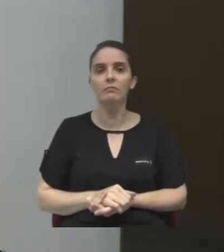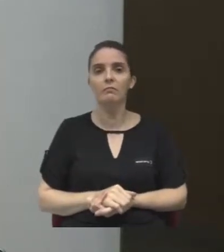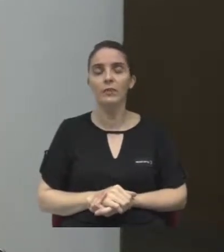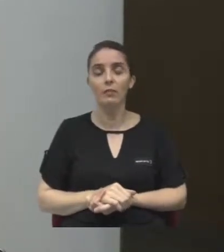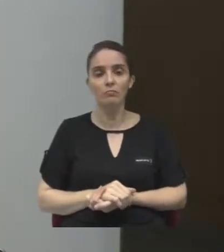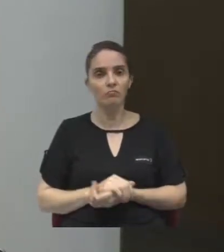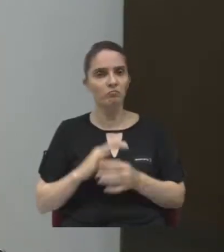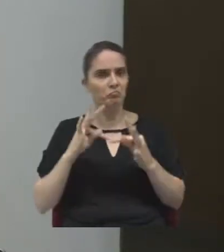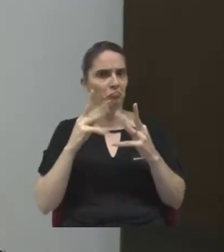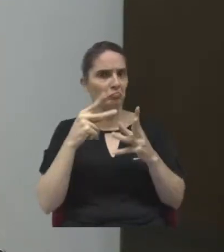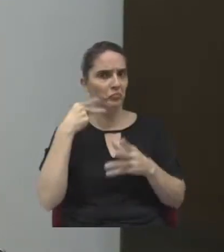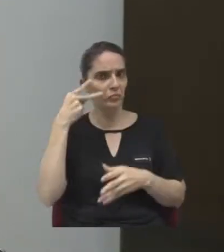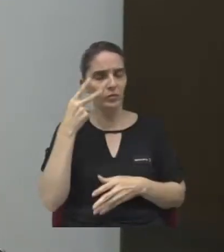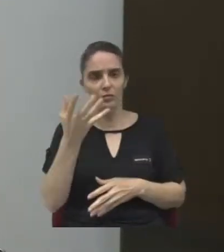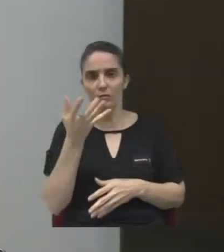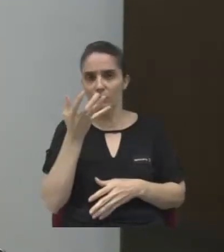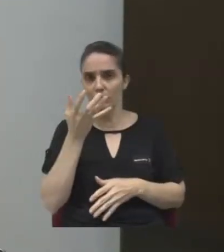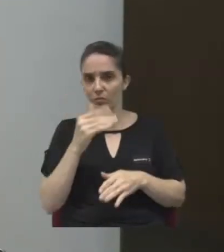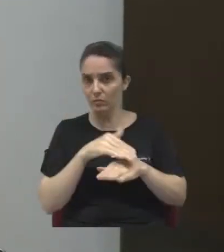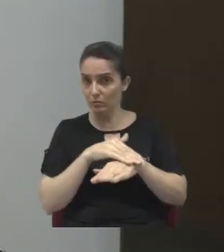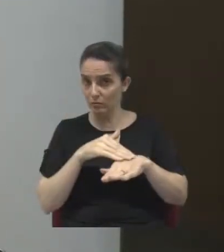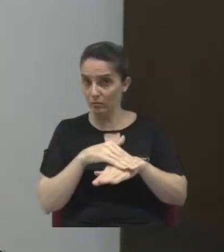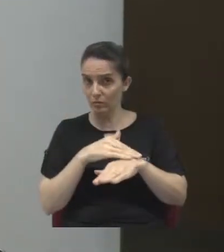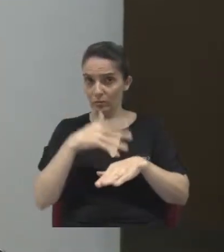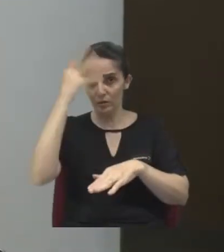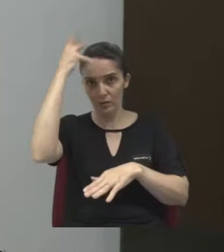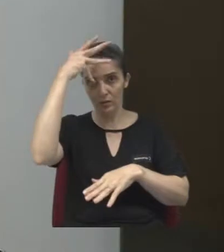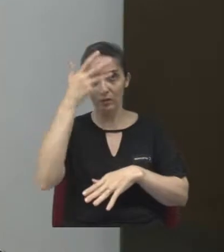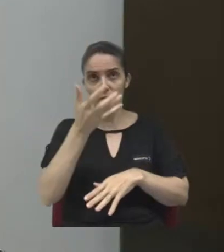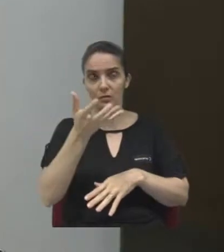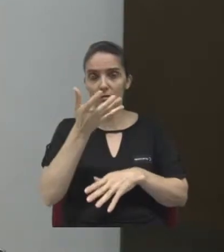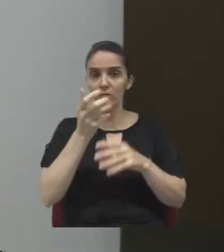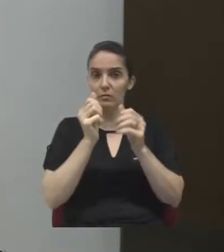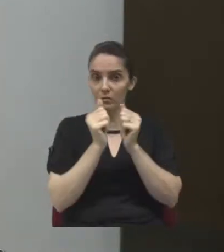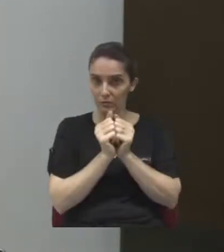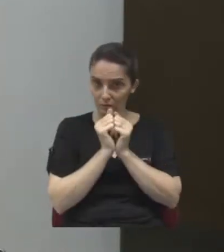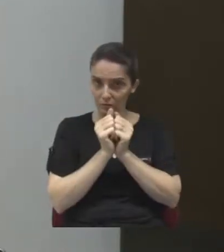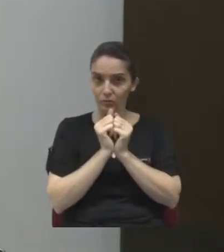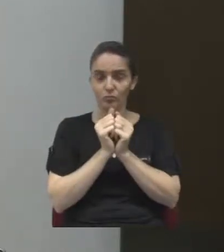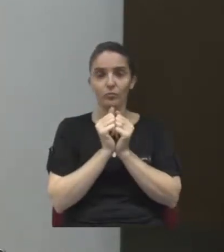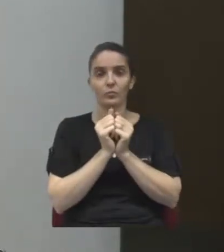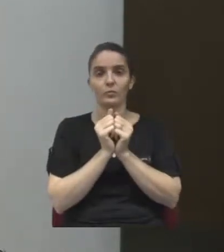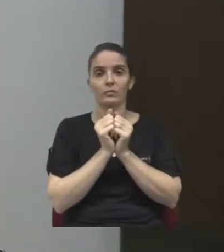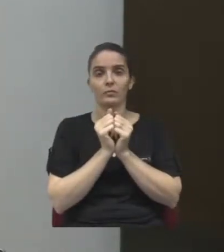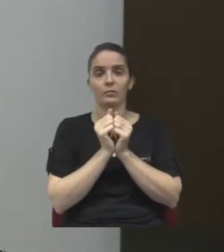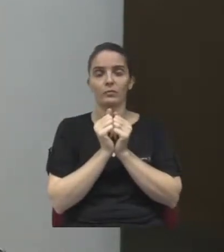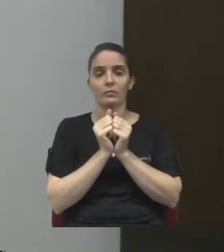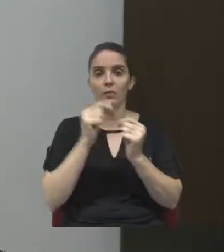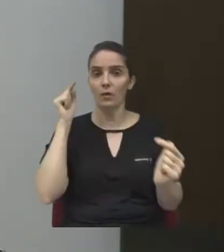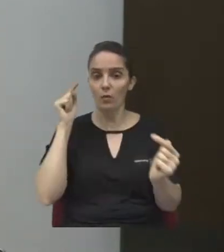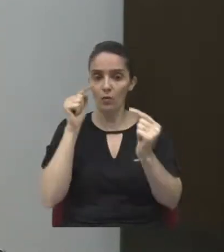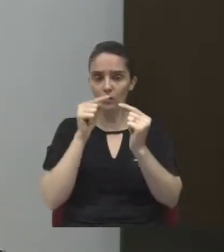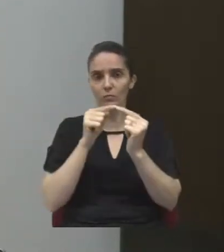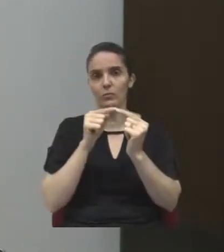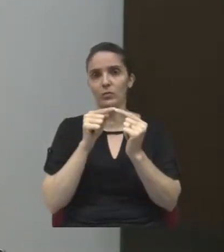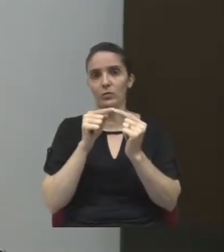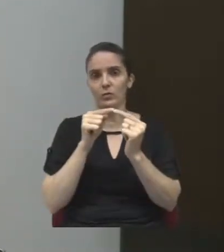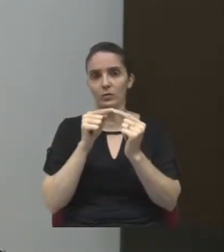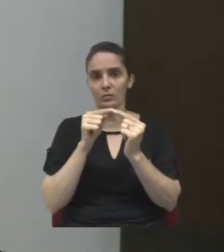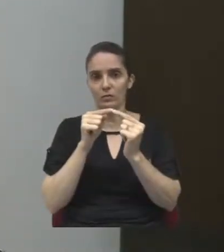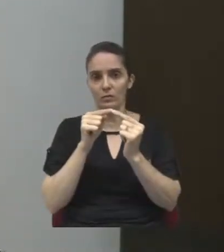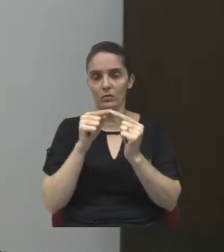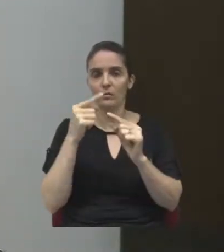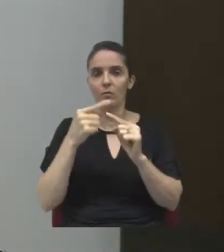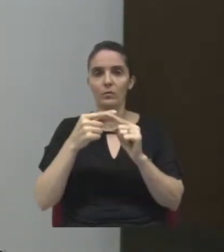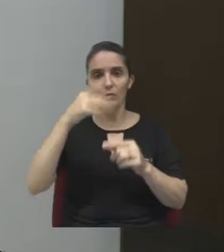os vereadores para construir. Essa é a minha finalidade como líder do